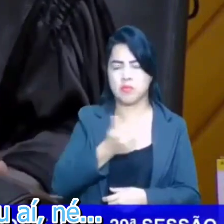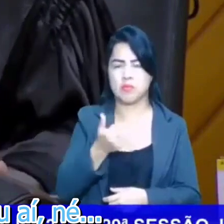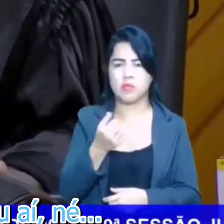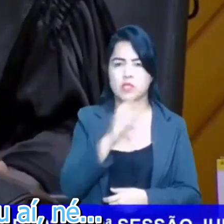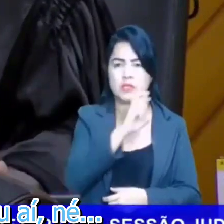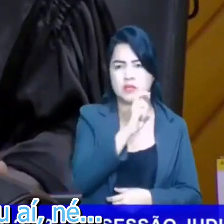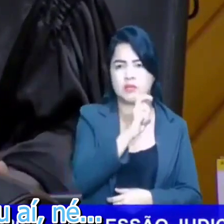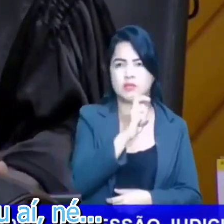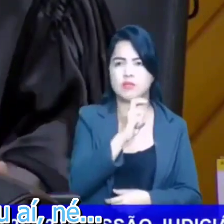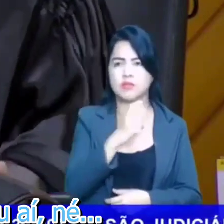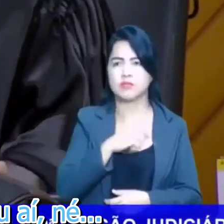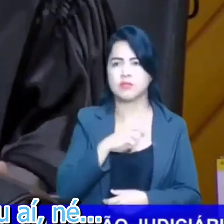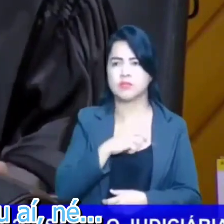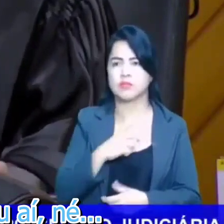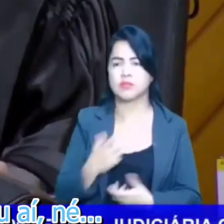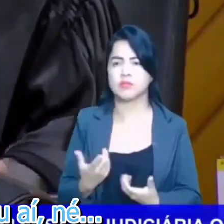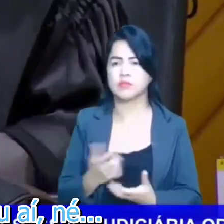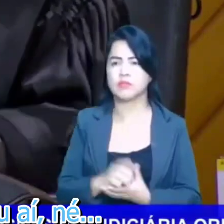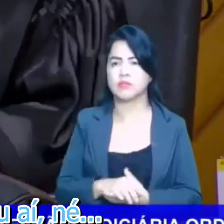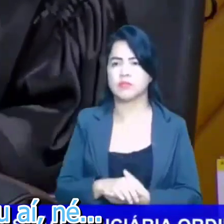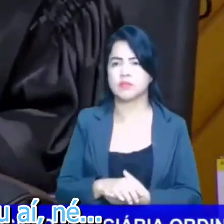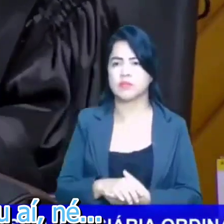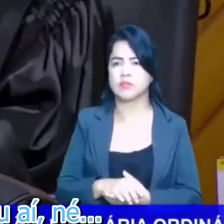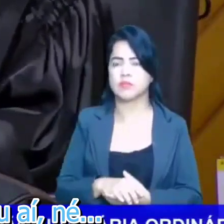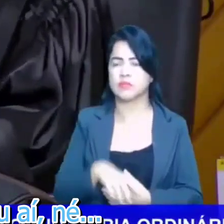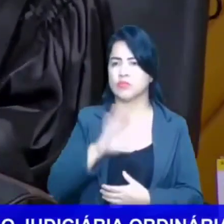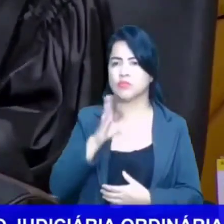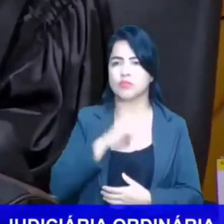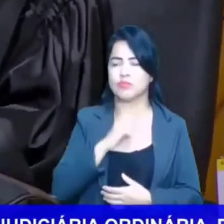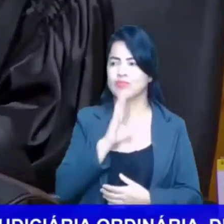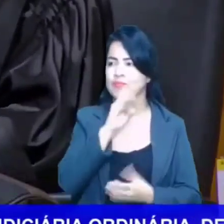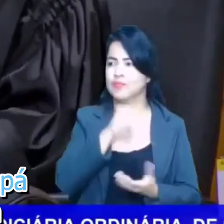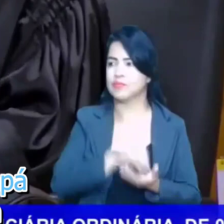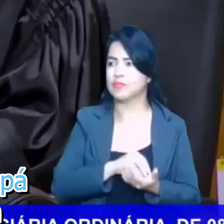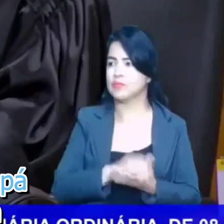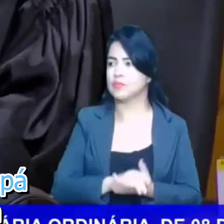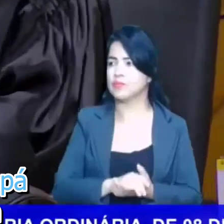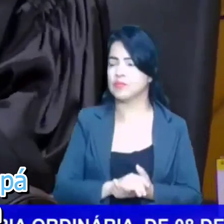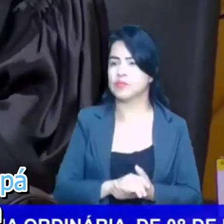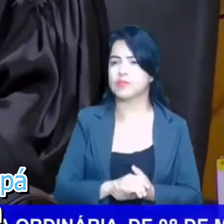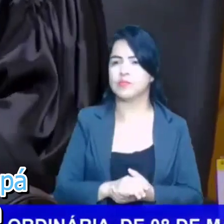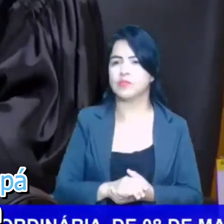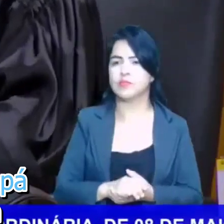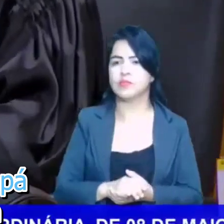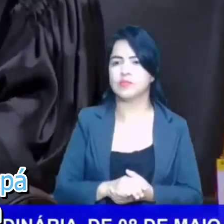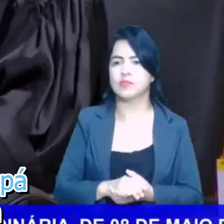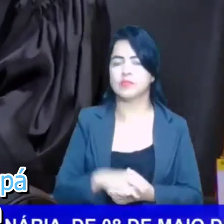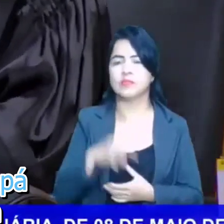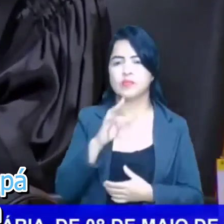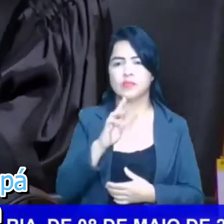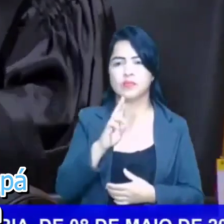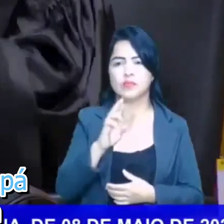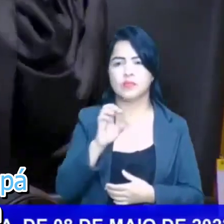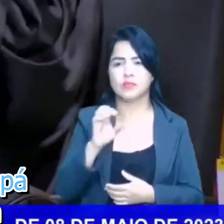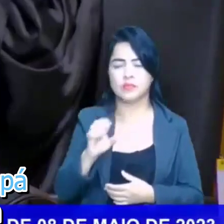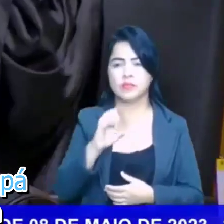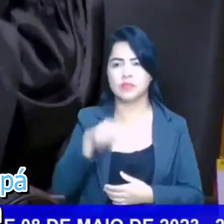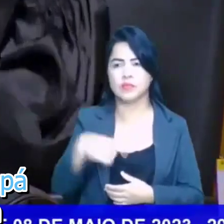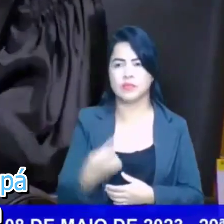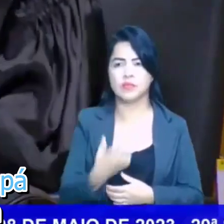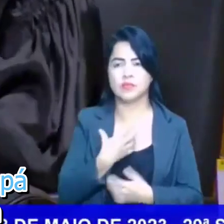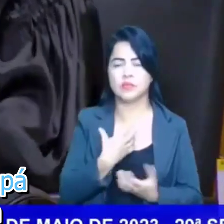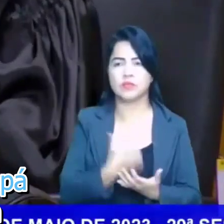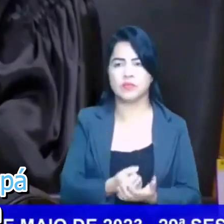faz da pauta. Leitura dos papéis dispostos em sua mesa e também na aí. Tela de seu computador. TRE, tá, anuncie o resultado. O TRE, do Amapá, após o voto do